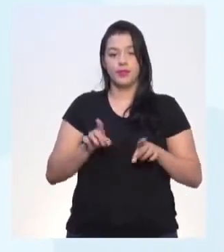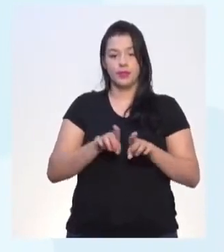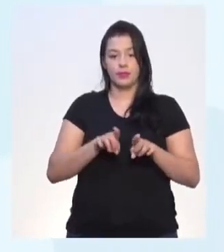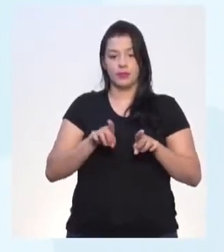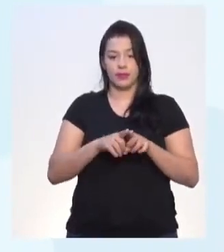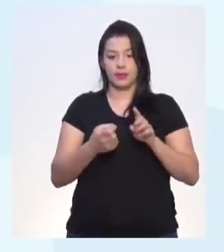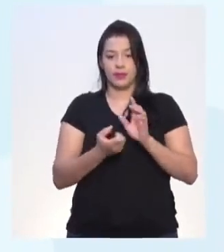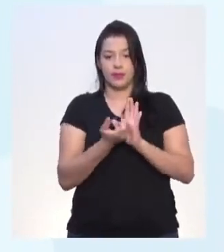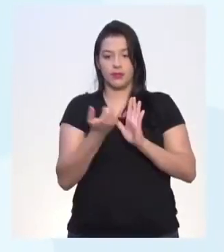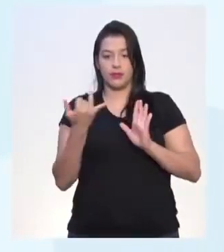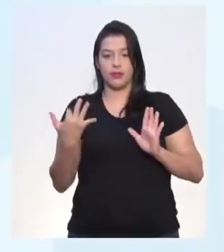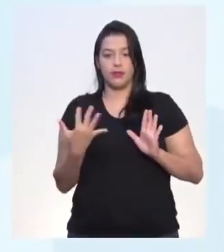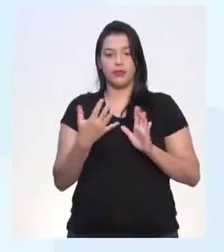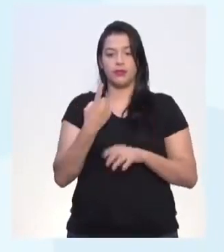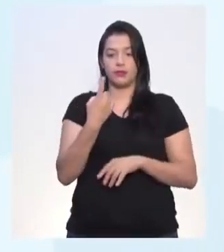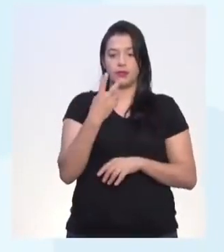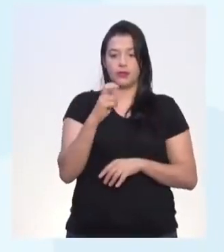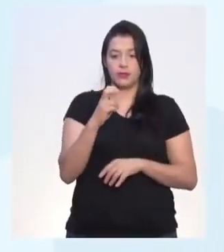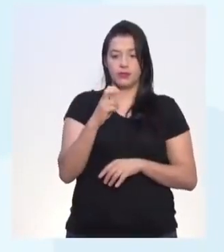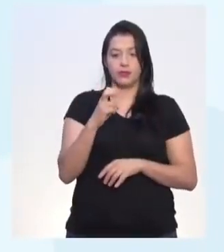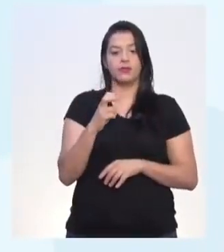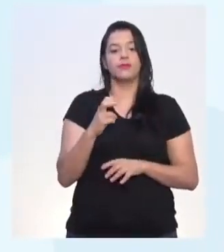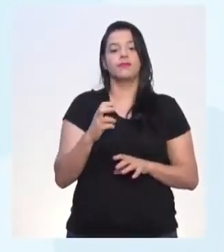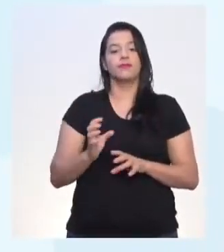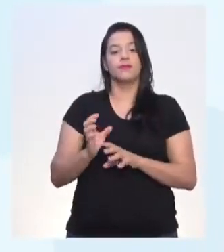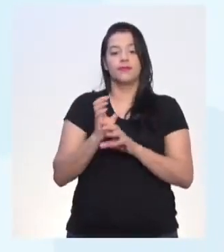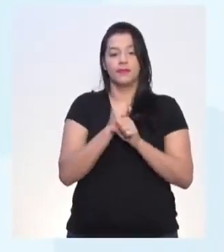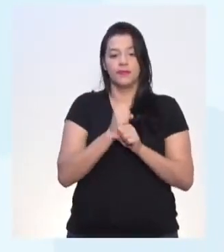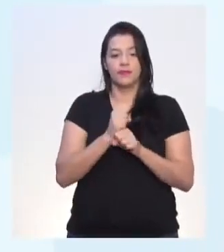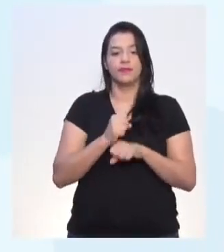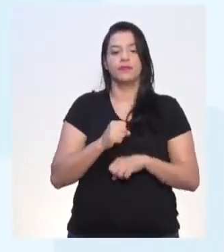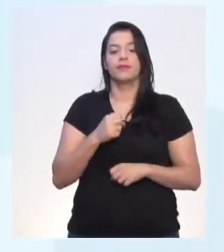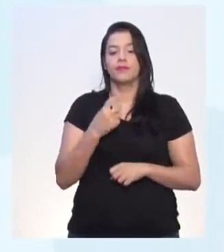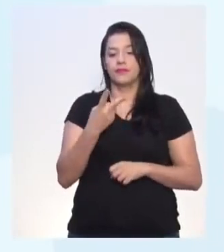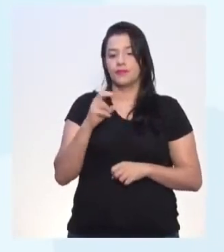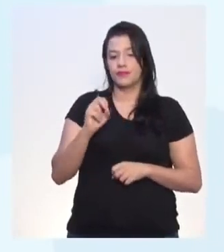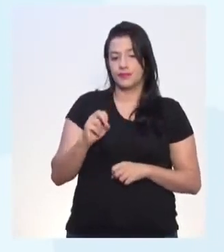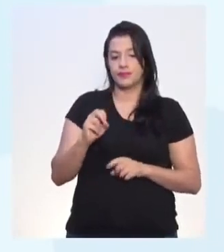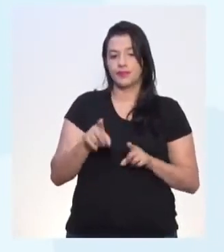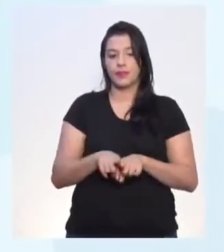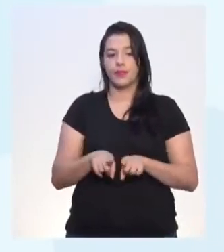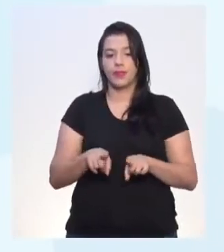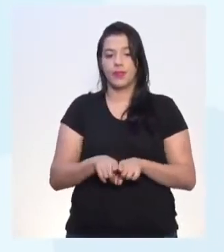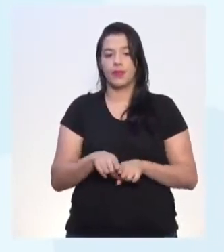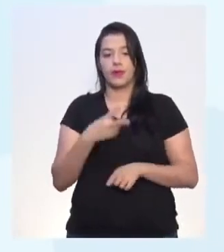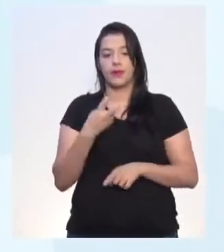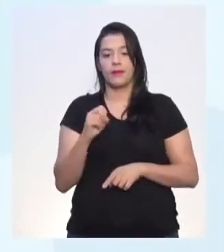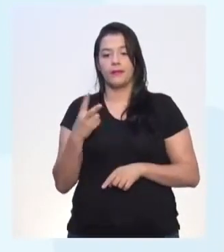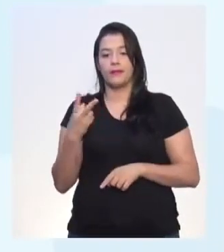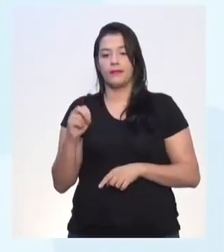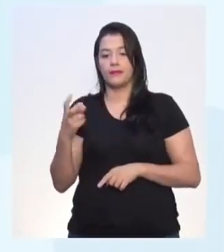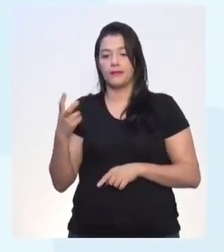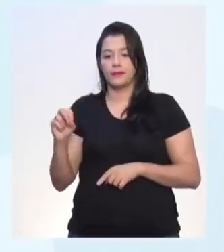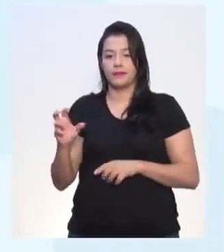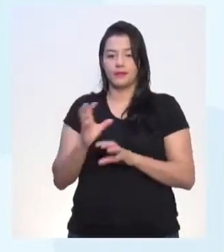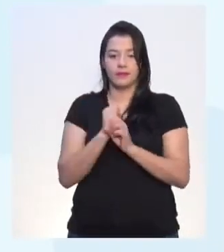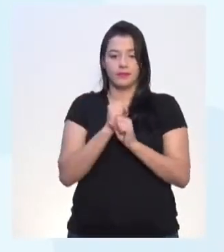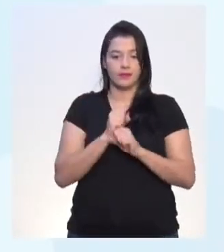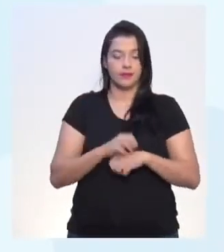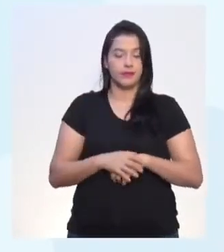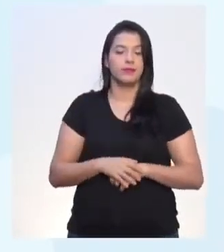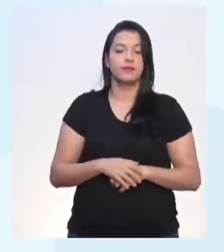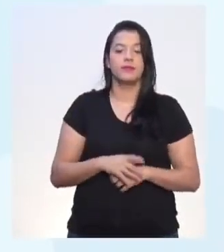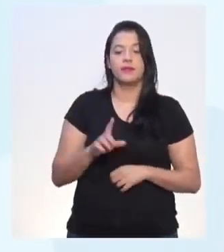15, que a gente soma de 15 em 15. Os múltiplos de 20, por exemplo, você vai somar de 20 em 20. Então, lembrando